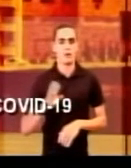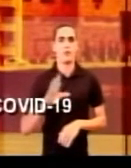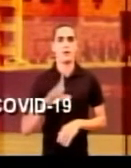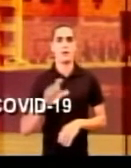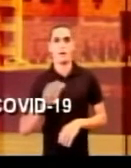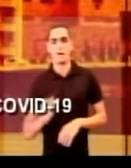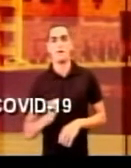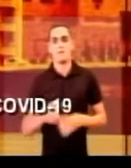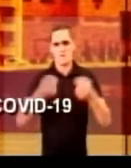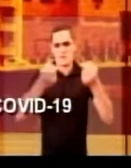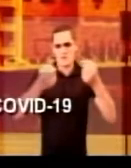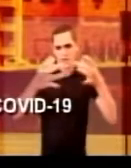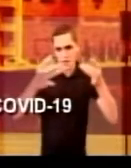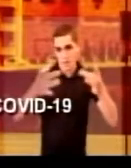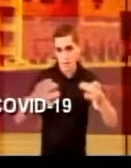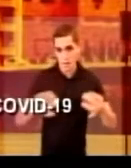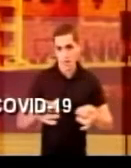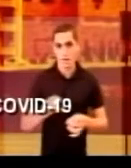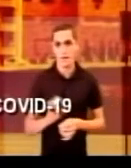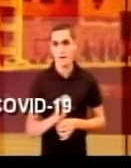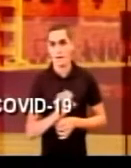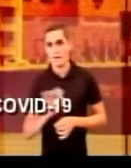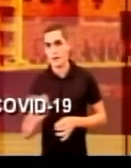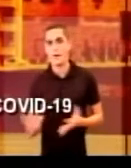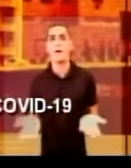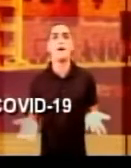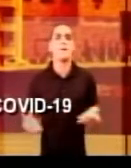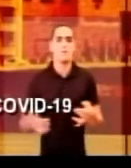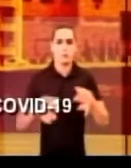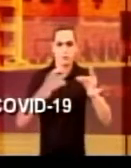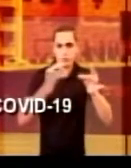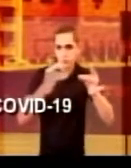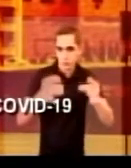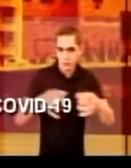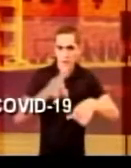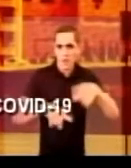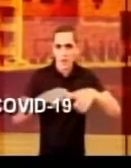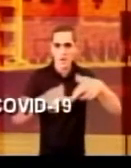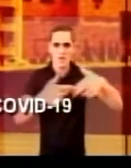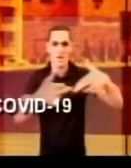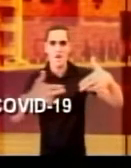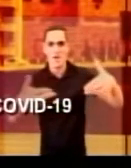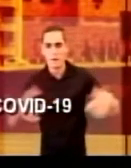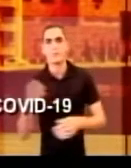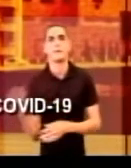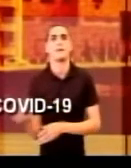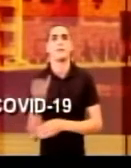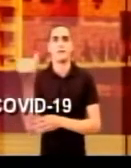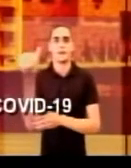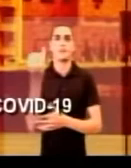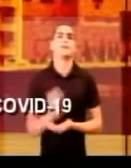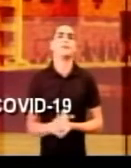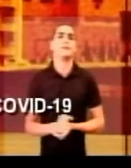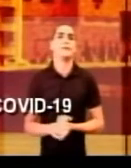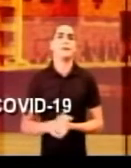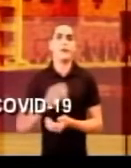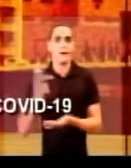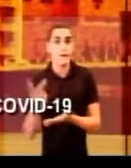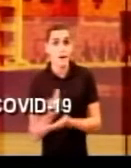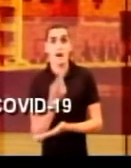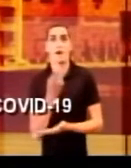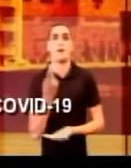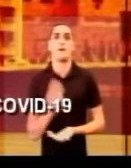um desses itens que são de extrema importância para que